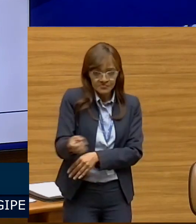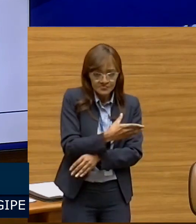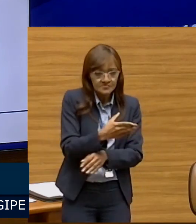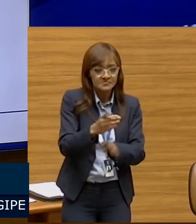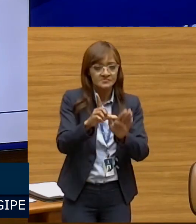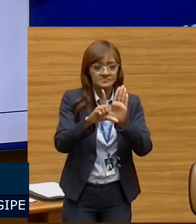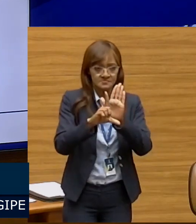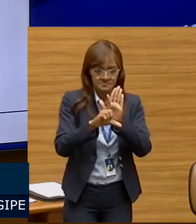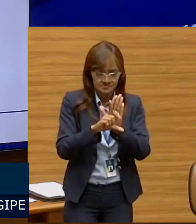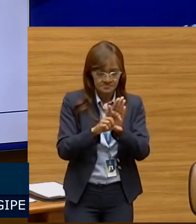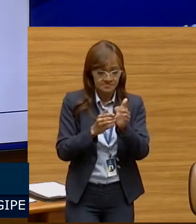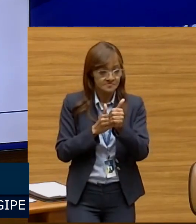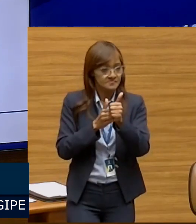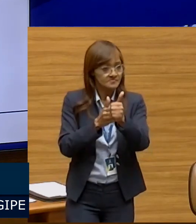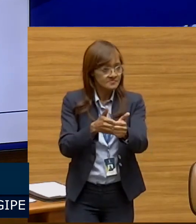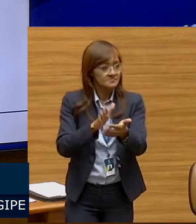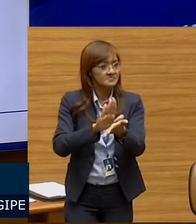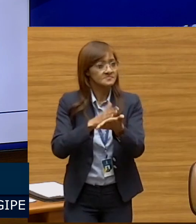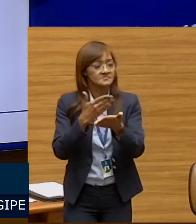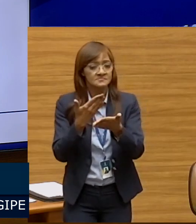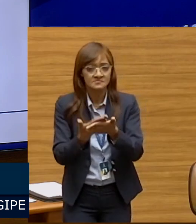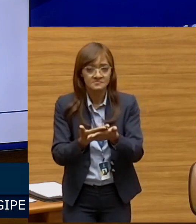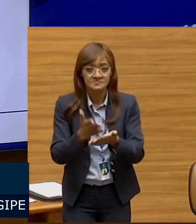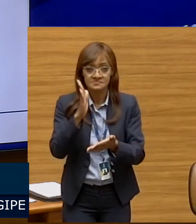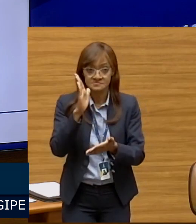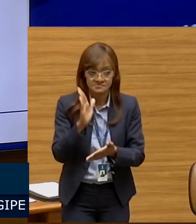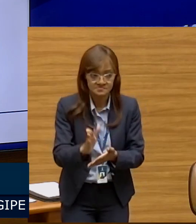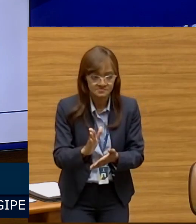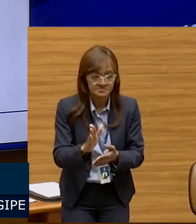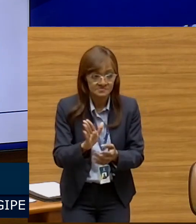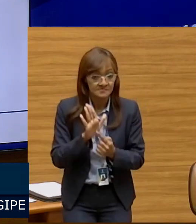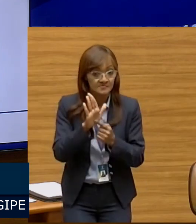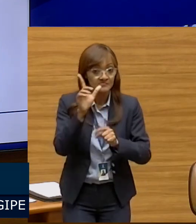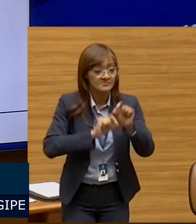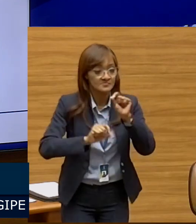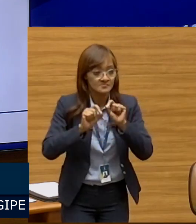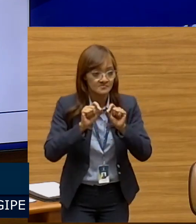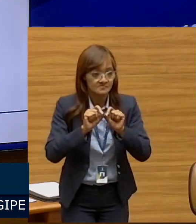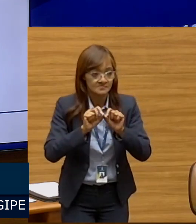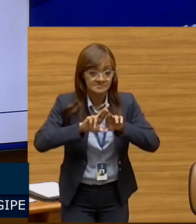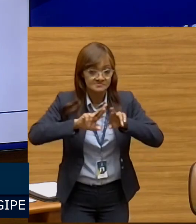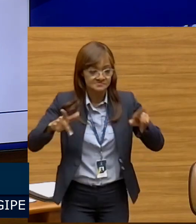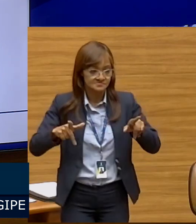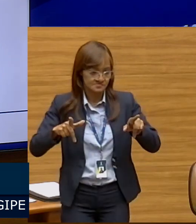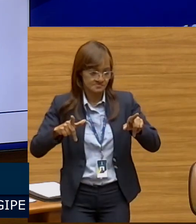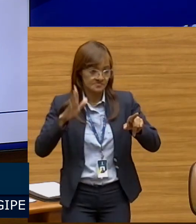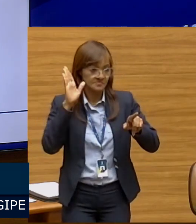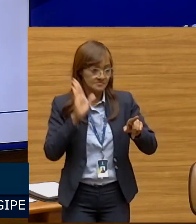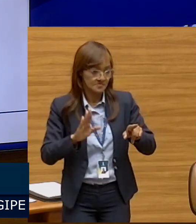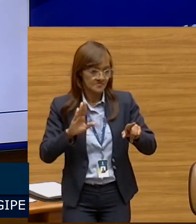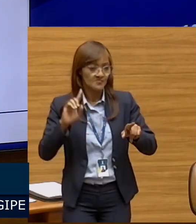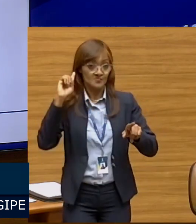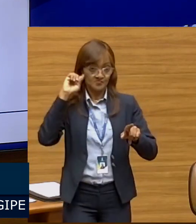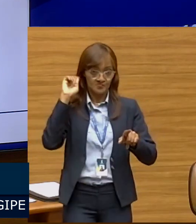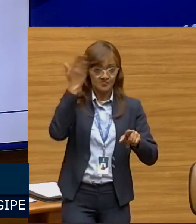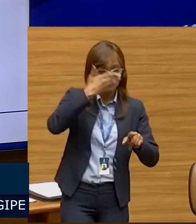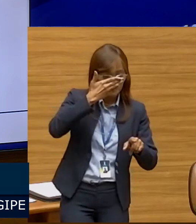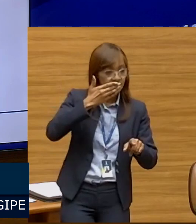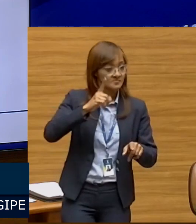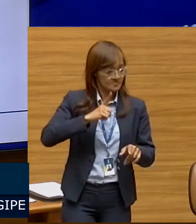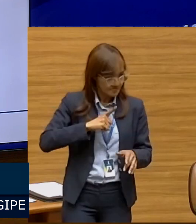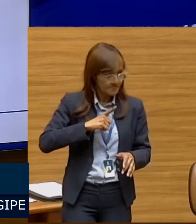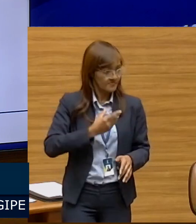traz aí o guia intérprete de Libras, né, desinvisibilizando o público de pessoas surdo-cegas. Eles existem, precisam ser